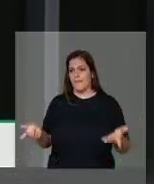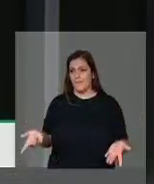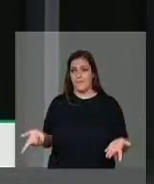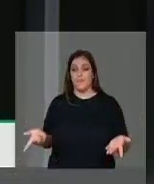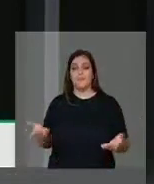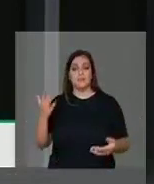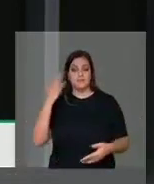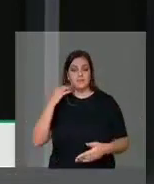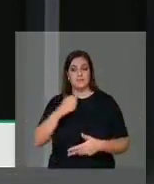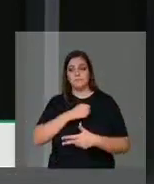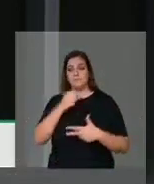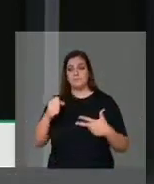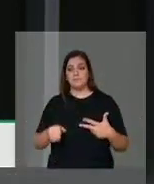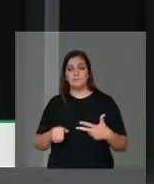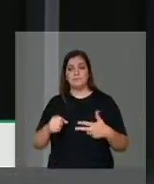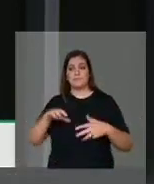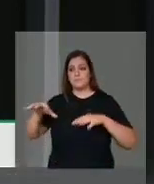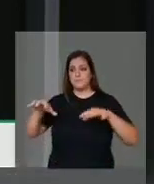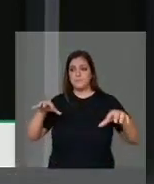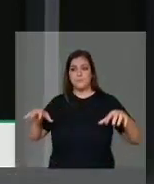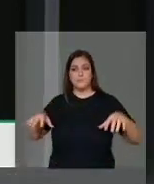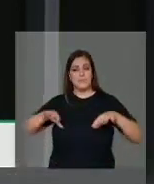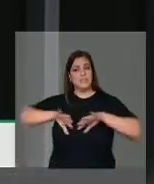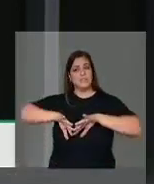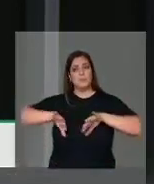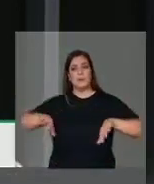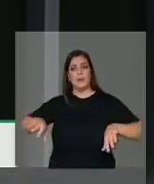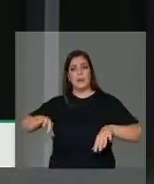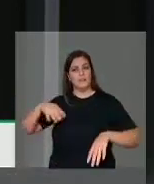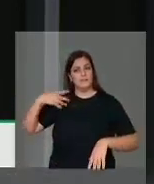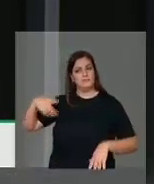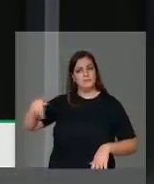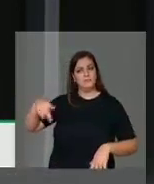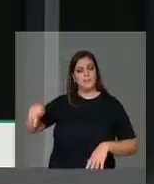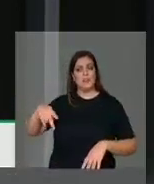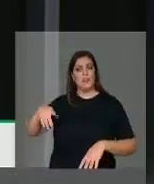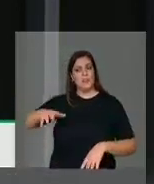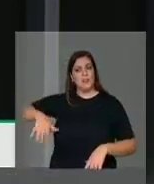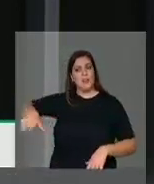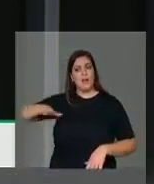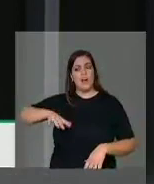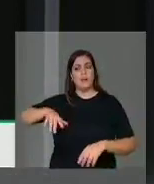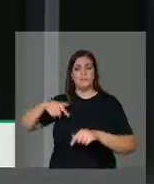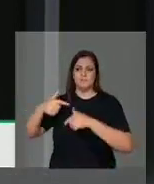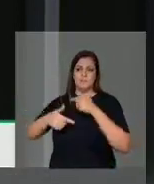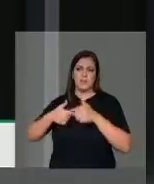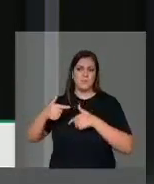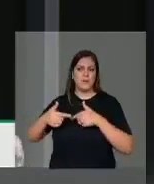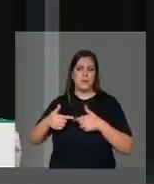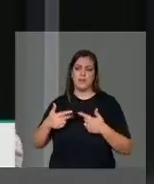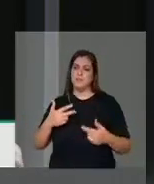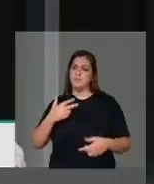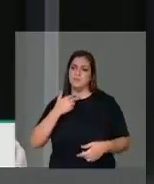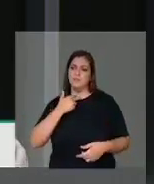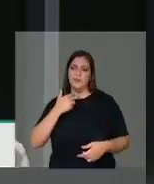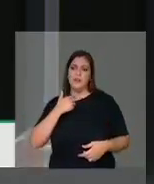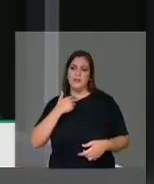seja, ele cuidaria dos assuntos do Exército, dos assuntos administrativos do Exército, já que o país não está em guerra.